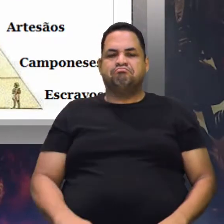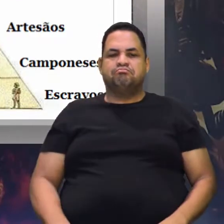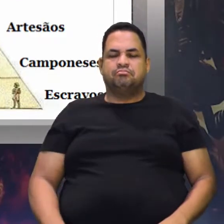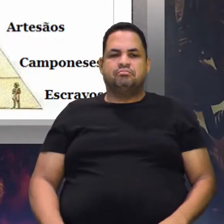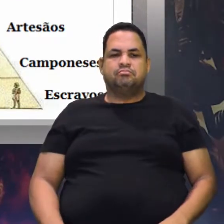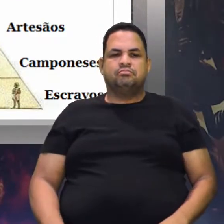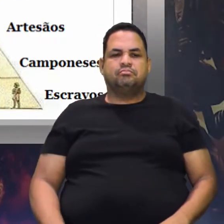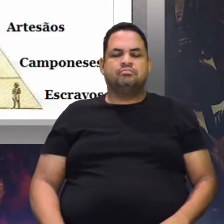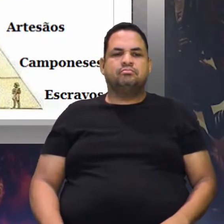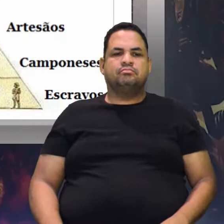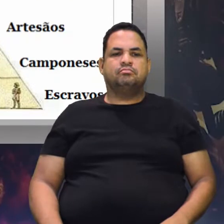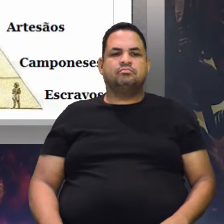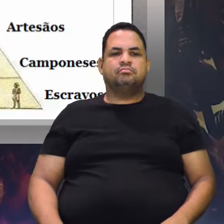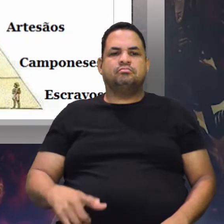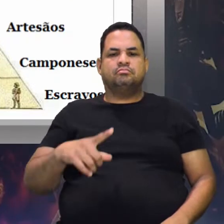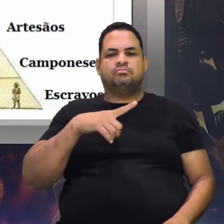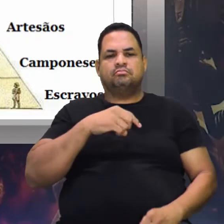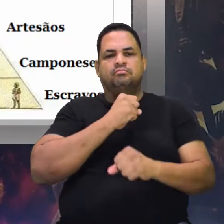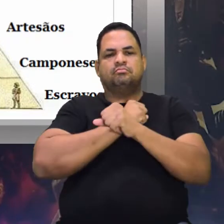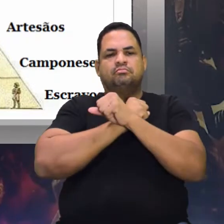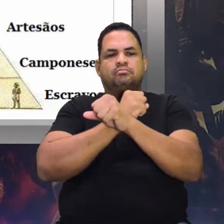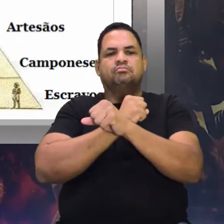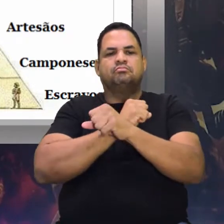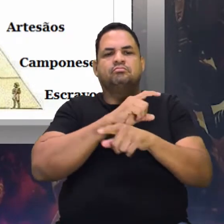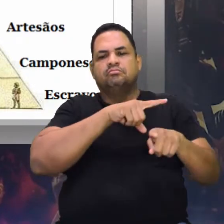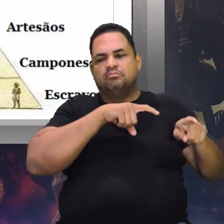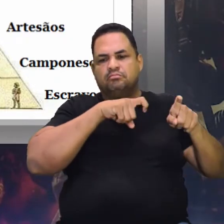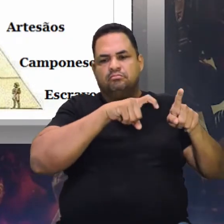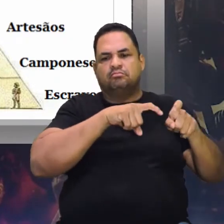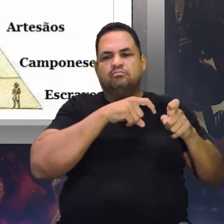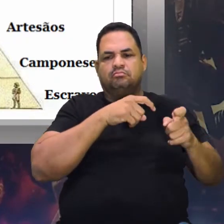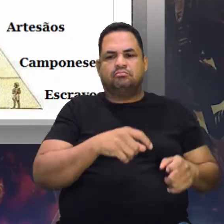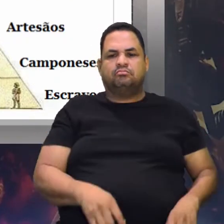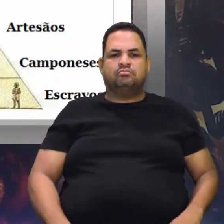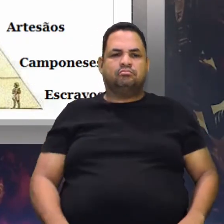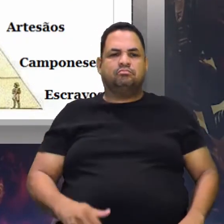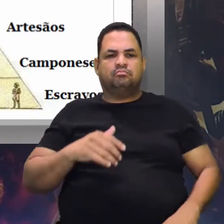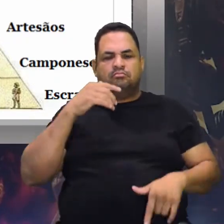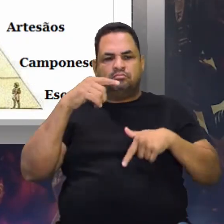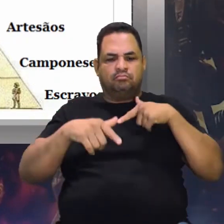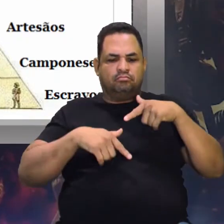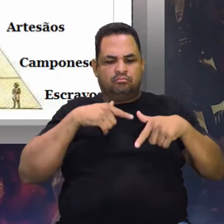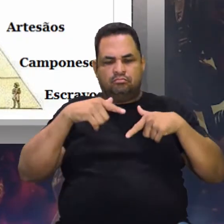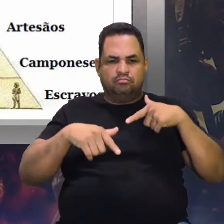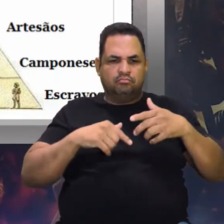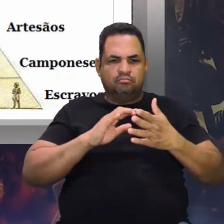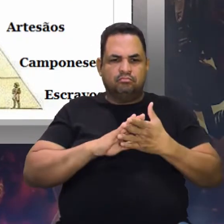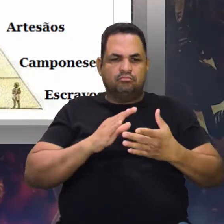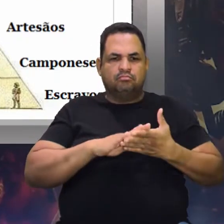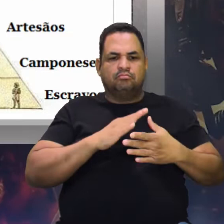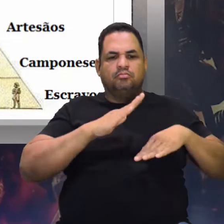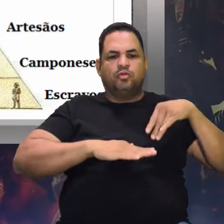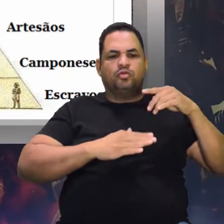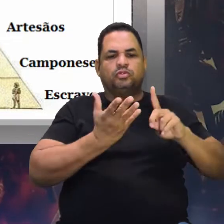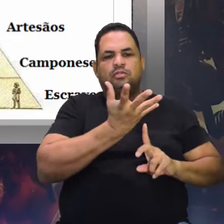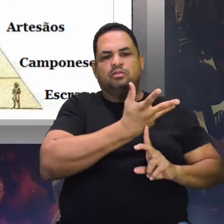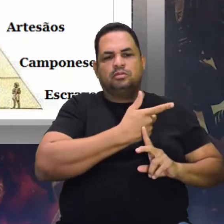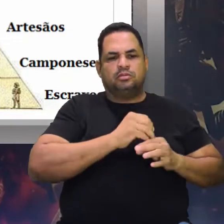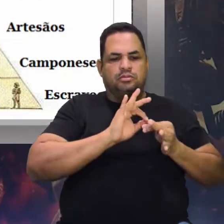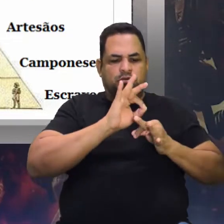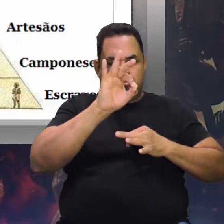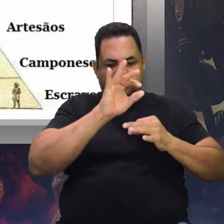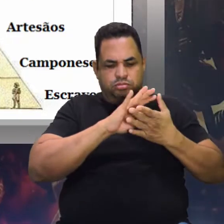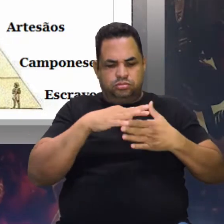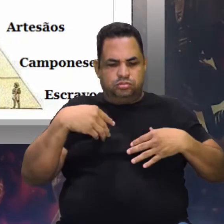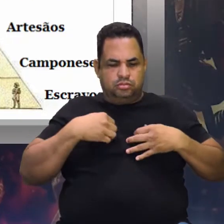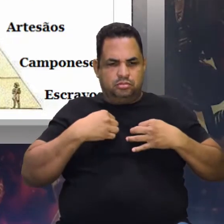guerra, mas existia o escravo, os camponeses que produziam, os artesãos que vão tecer